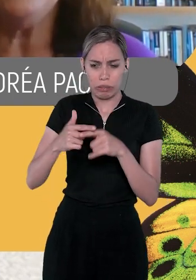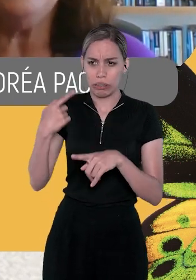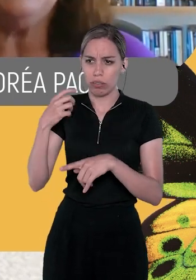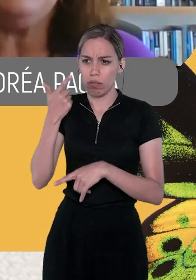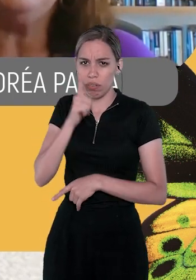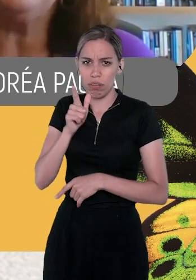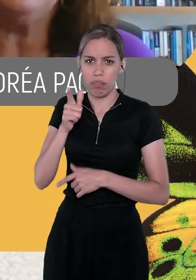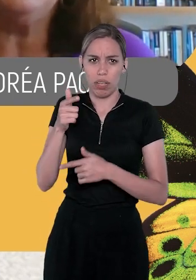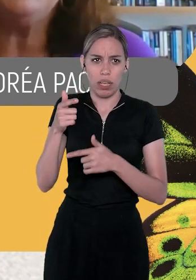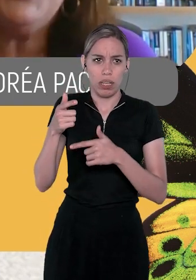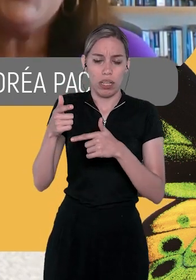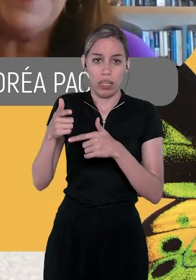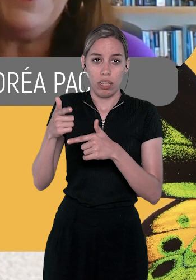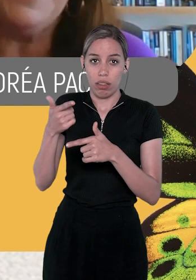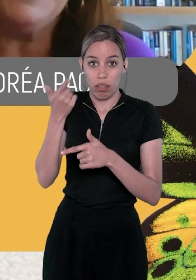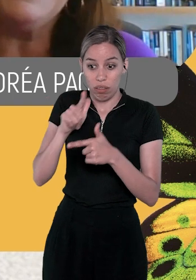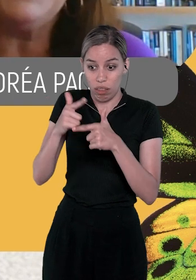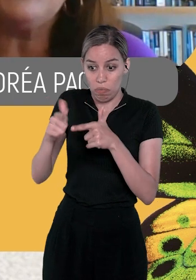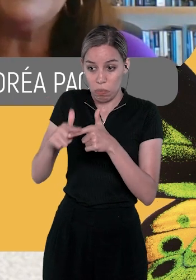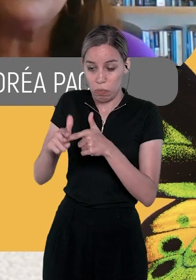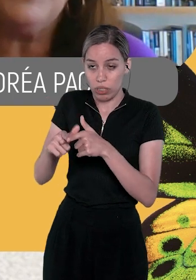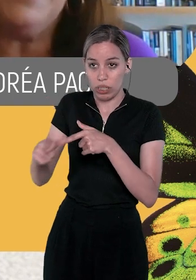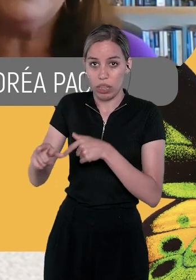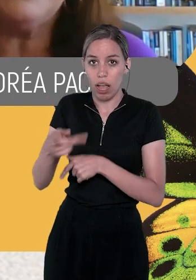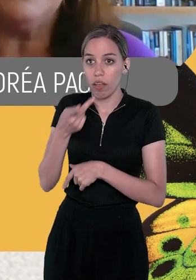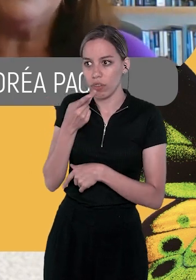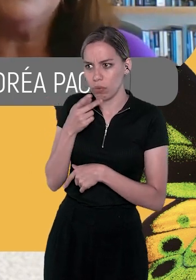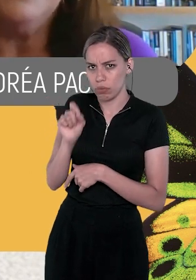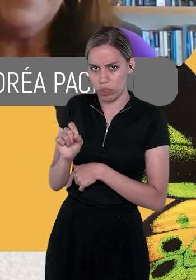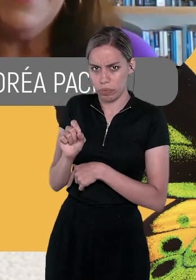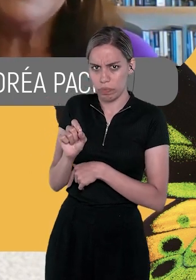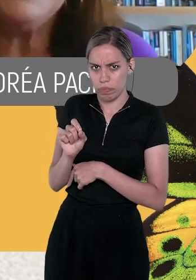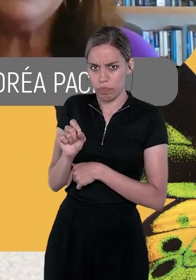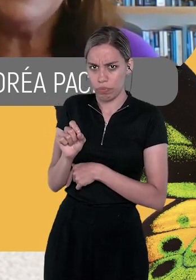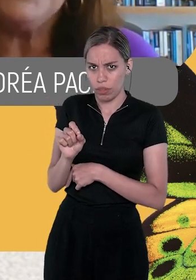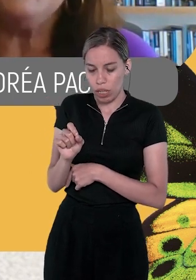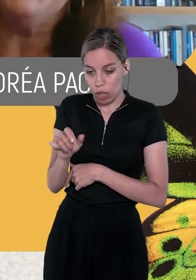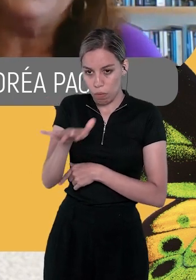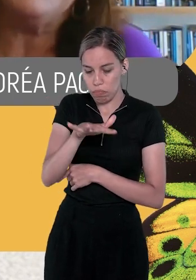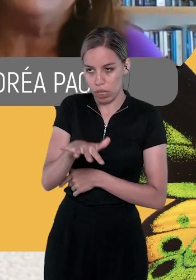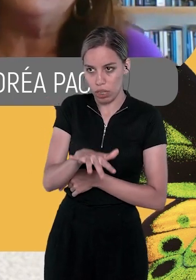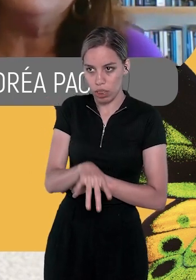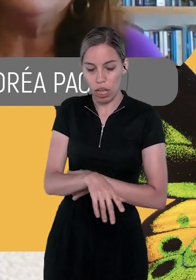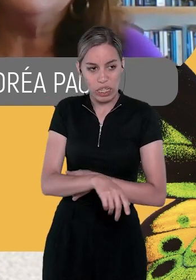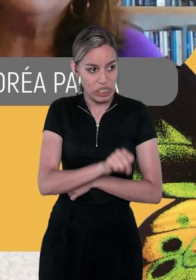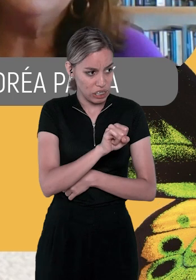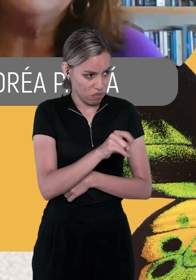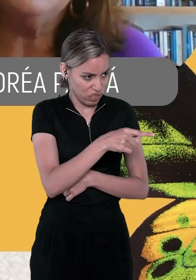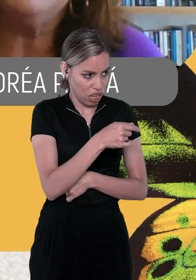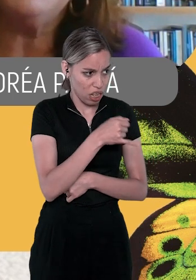cresce num ambiente que diz para ela que a tristeza é doença, esse garoto, essa